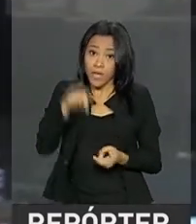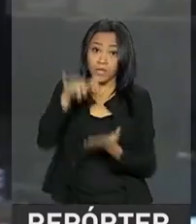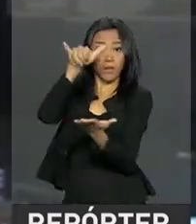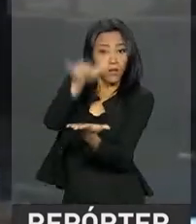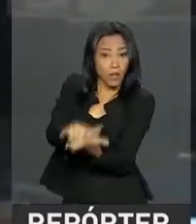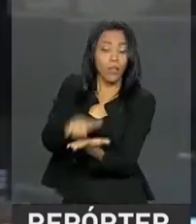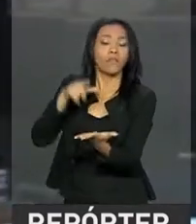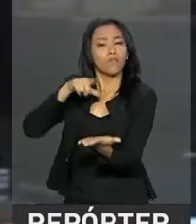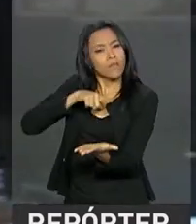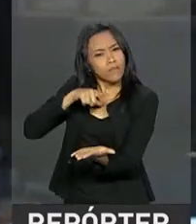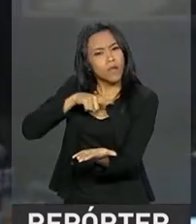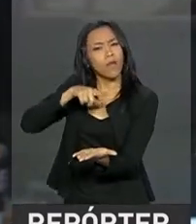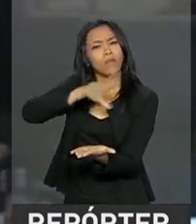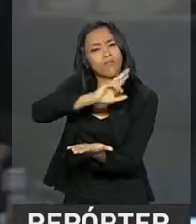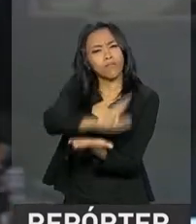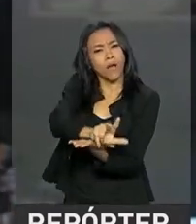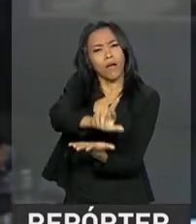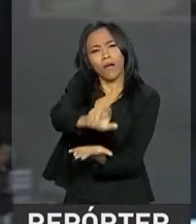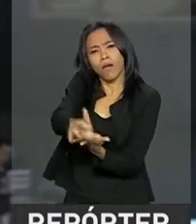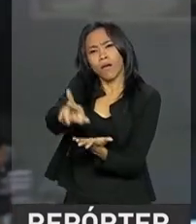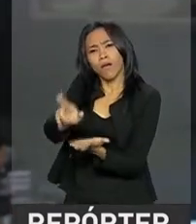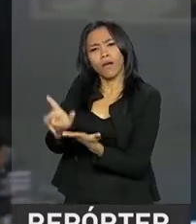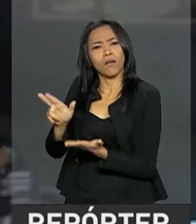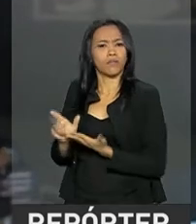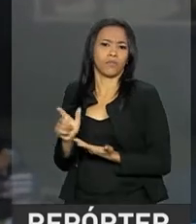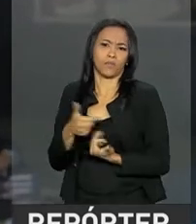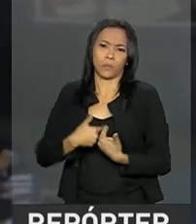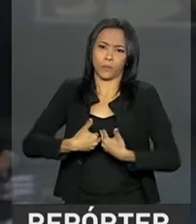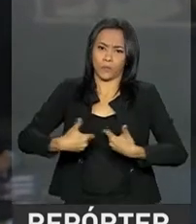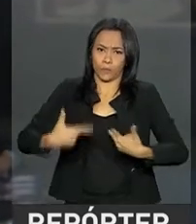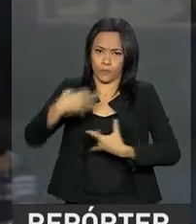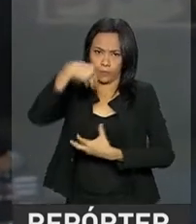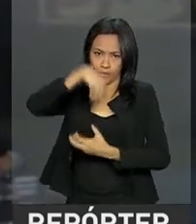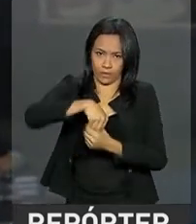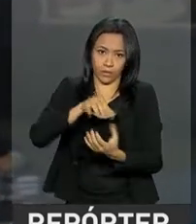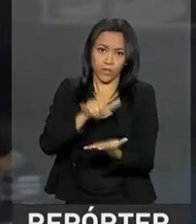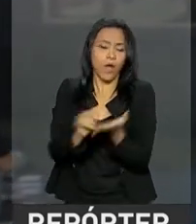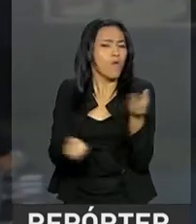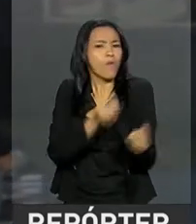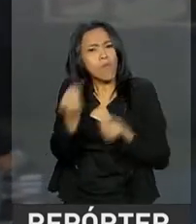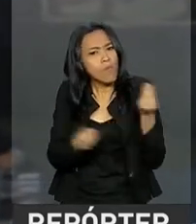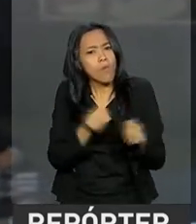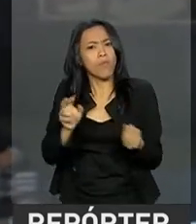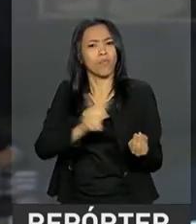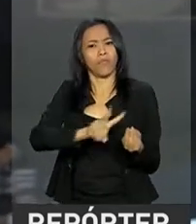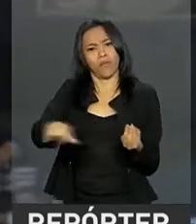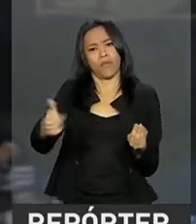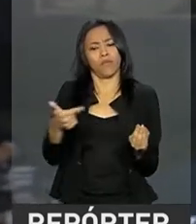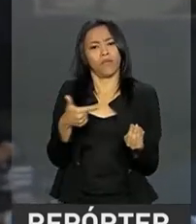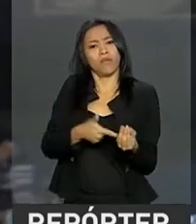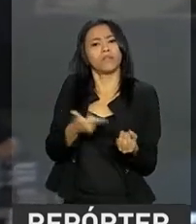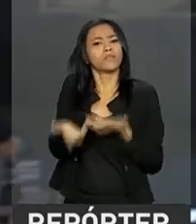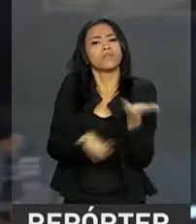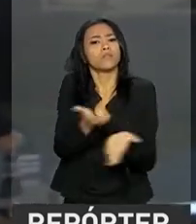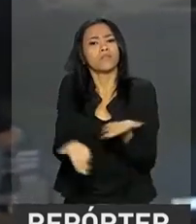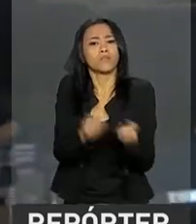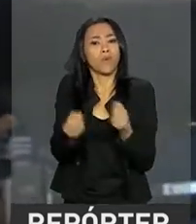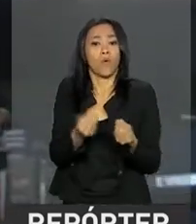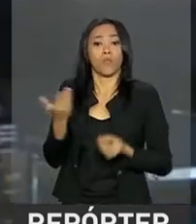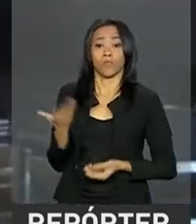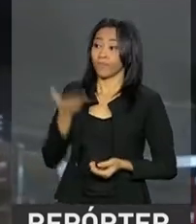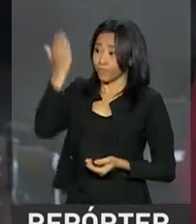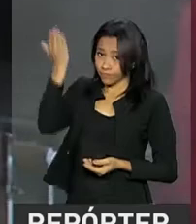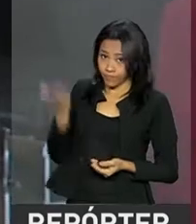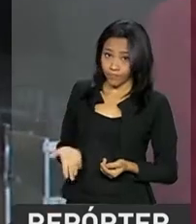tem diversas funcionalidades. Para explicar melhor como vai funcionar esse serviço, estamos aqui com o